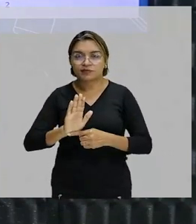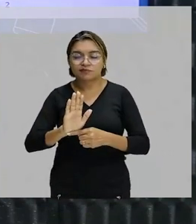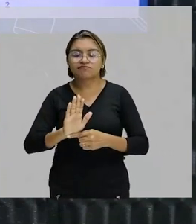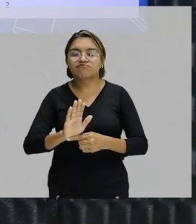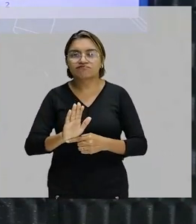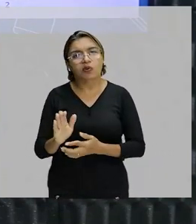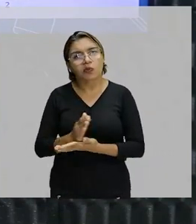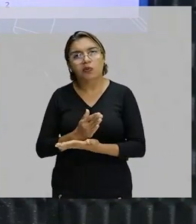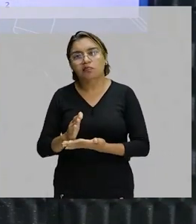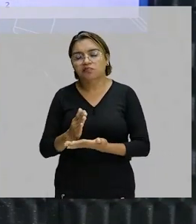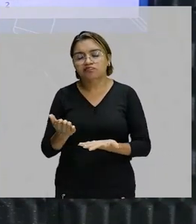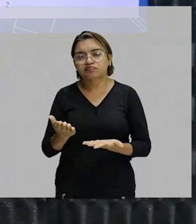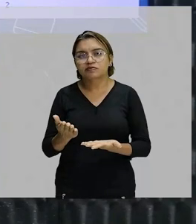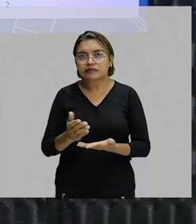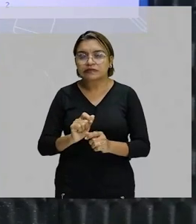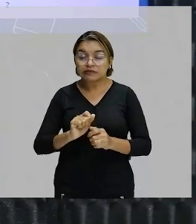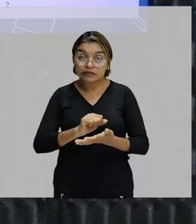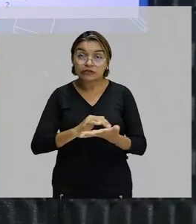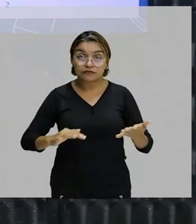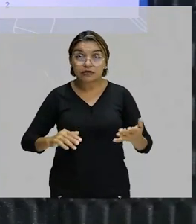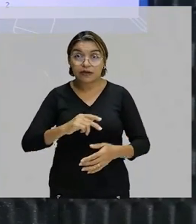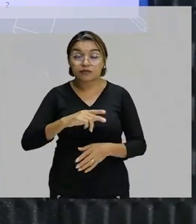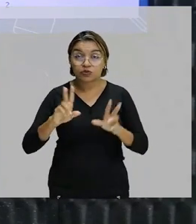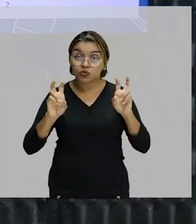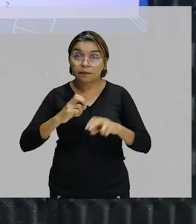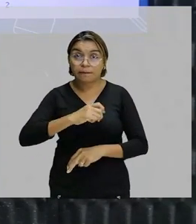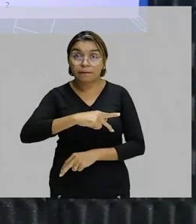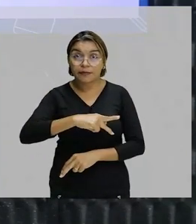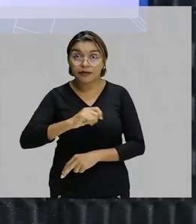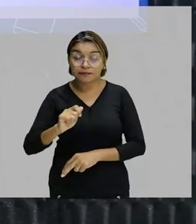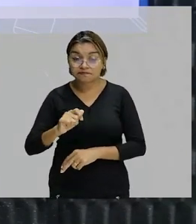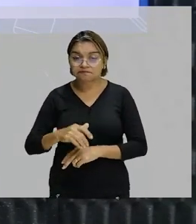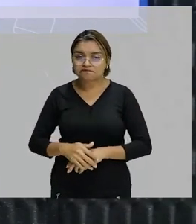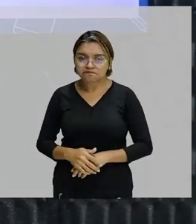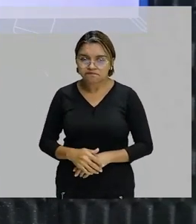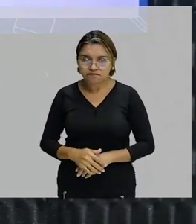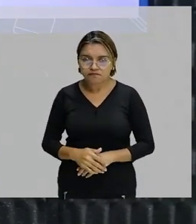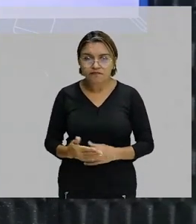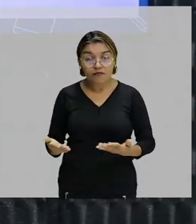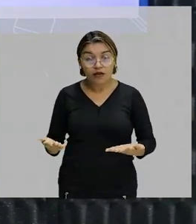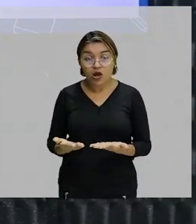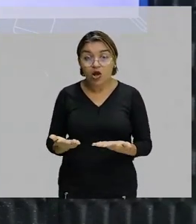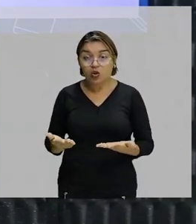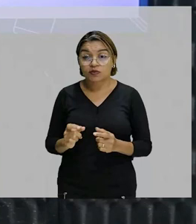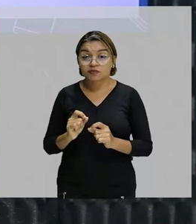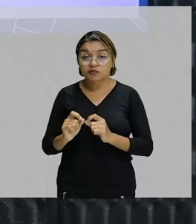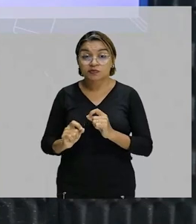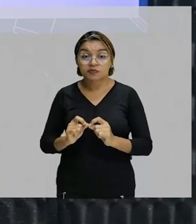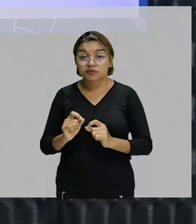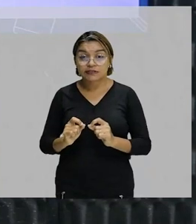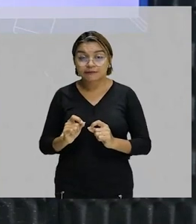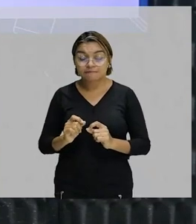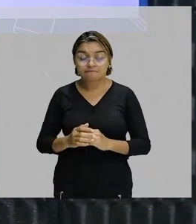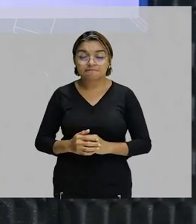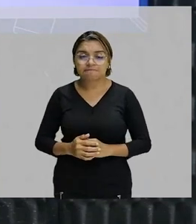em qualquer exercício de pa que você encontre por aí tá bom dito isso nós vamos agora ver o primeiro exercício